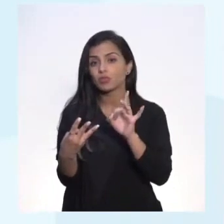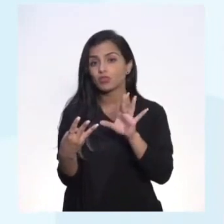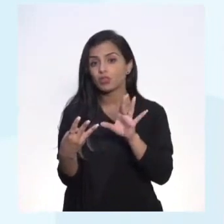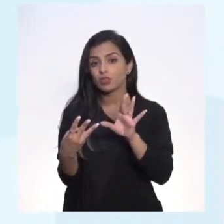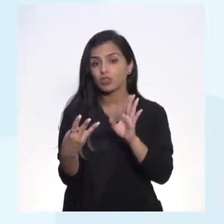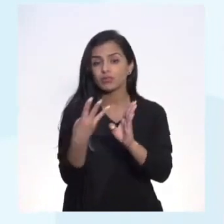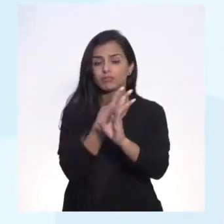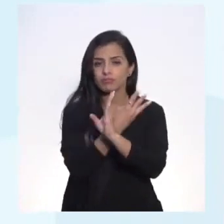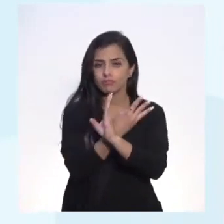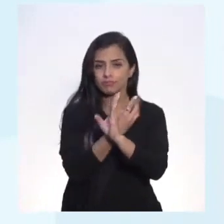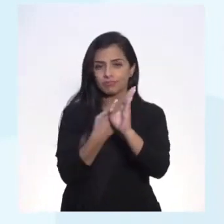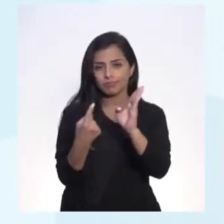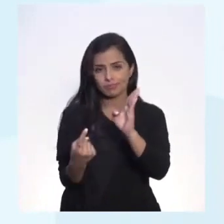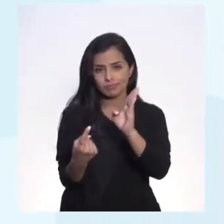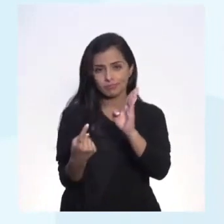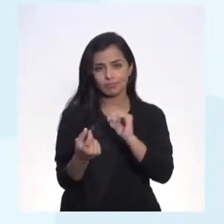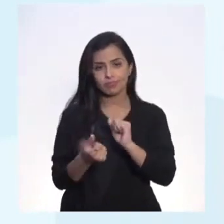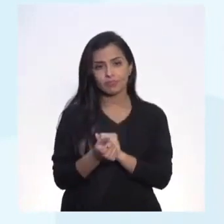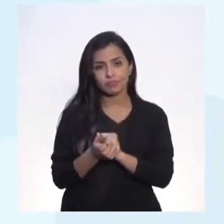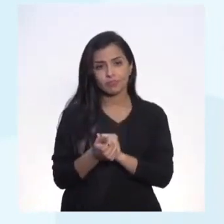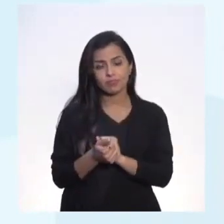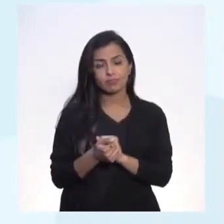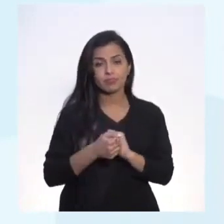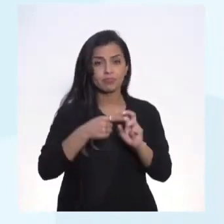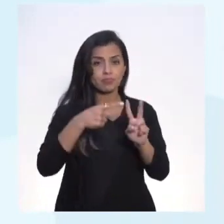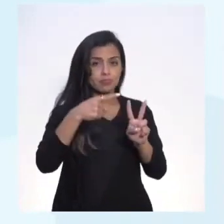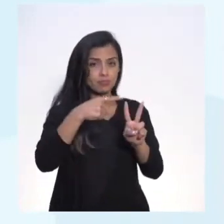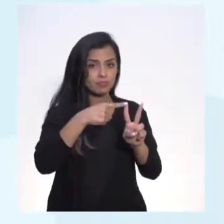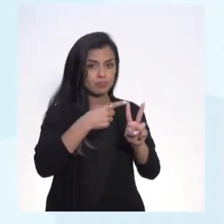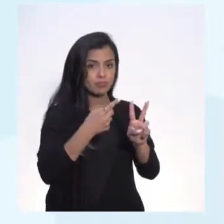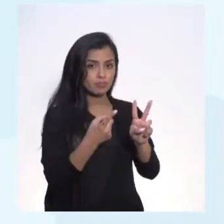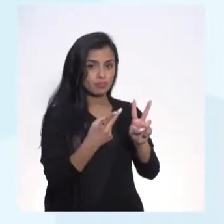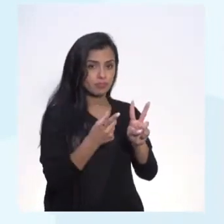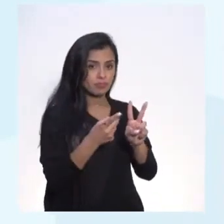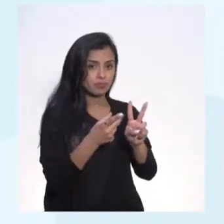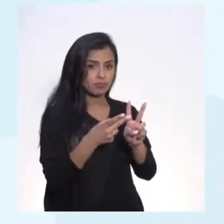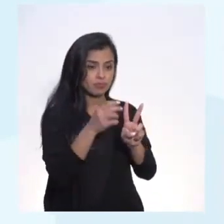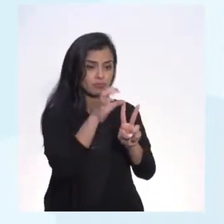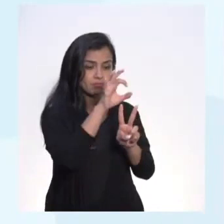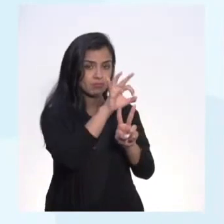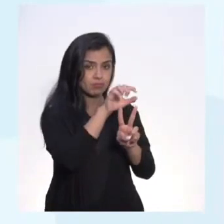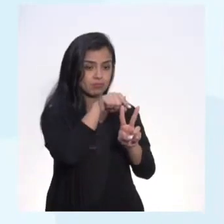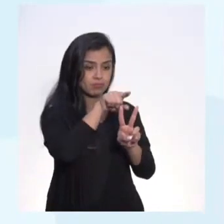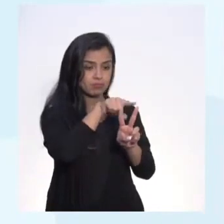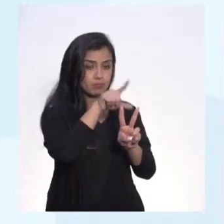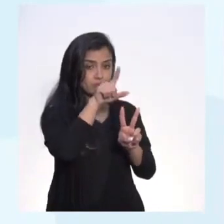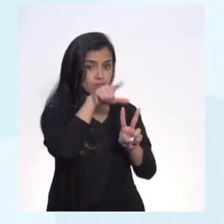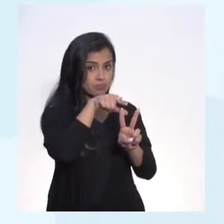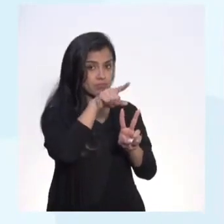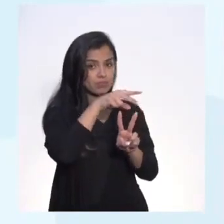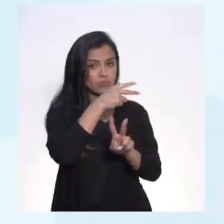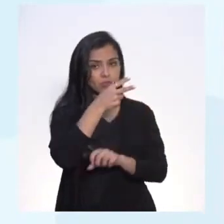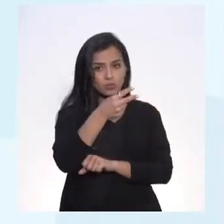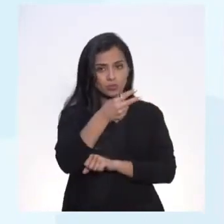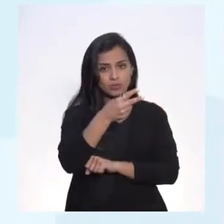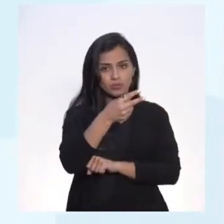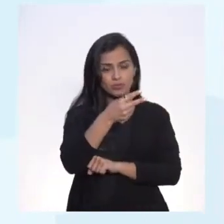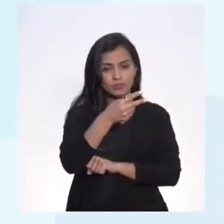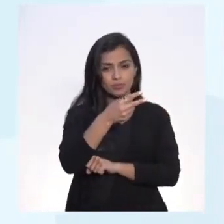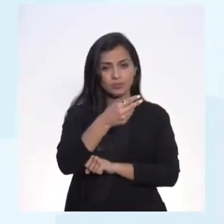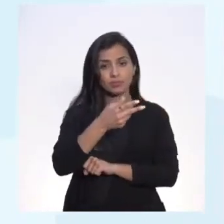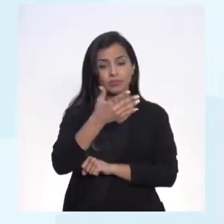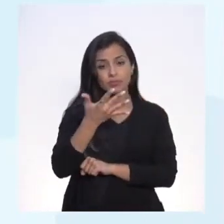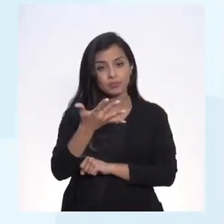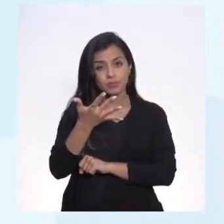e vou chegar no 1. Volta na raiz. Qual que é o índice? Se não aparece nada, é 2.